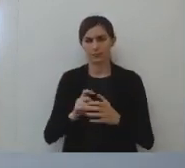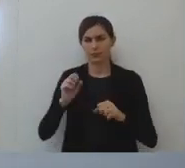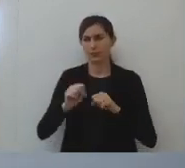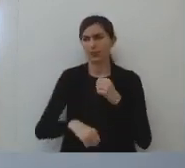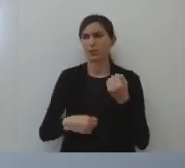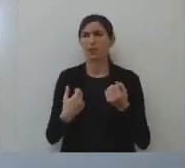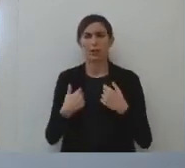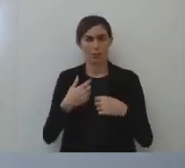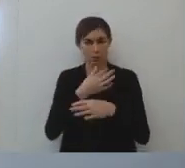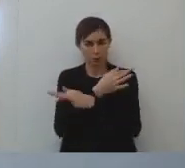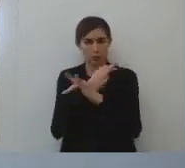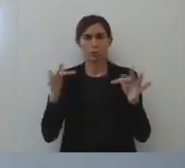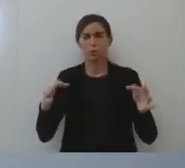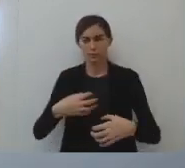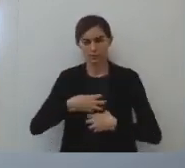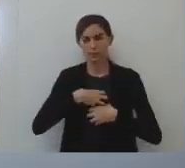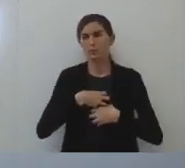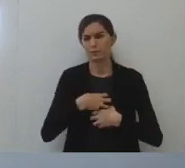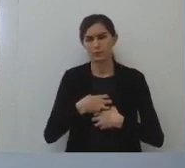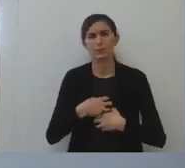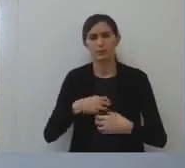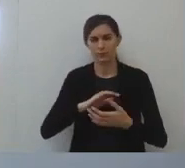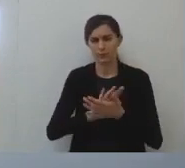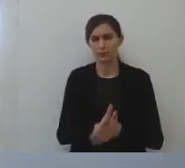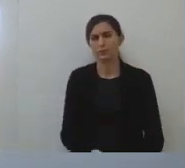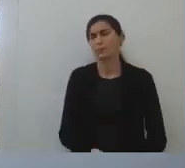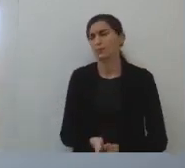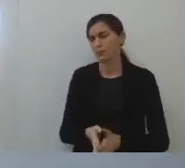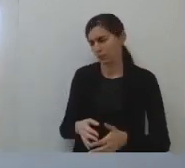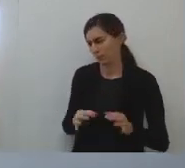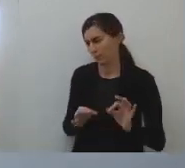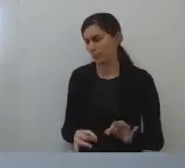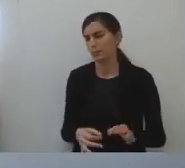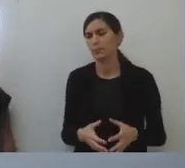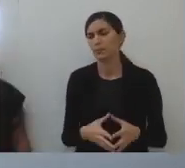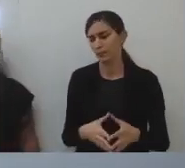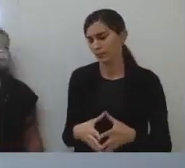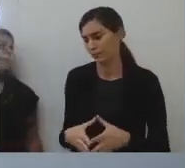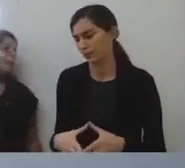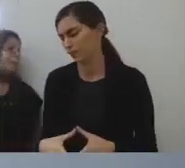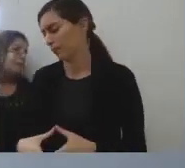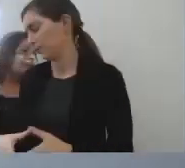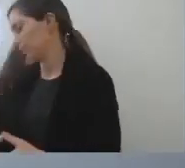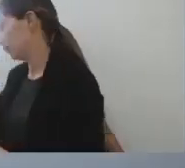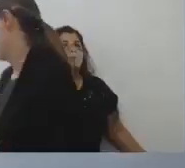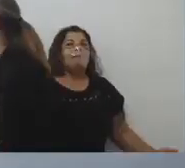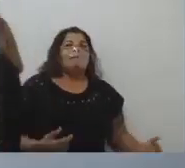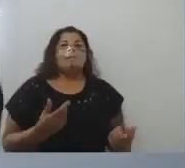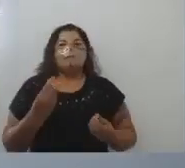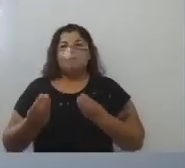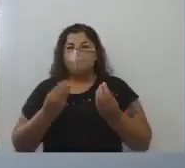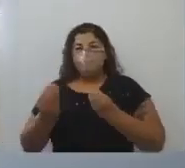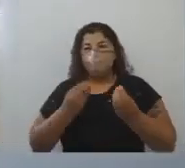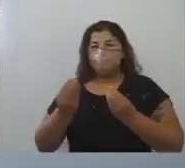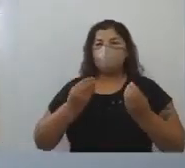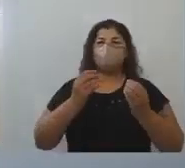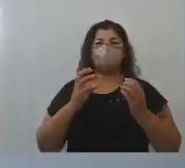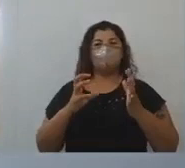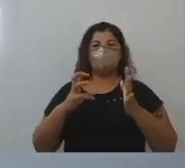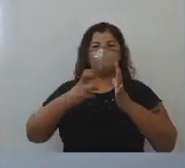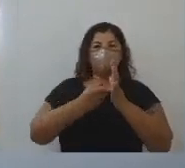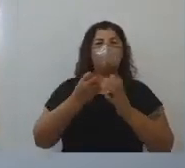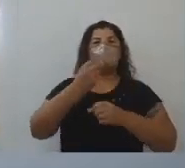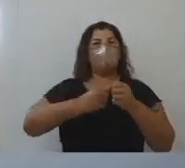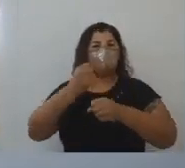física, mas ela dói, ela fere, ela machuca, tá certo? Quando a gente fala sobre violência simbólica e a gente não